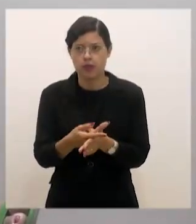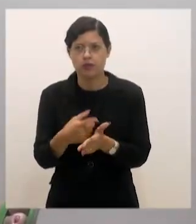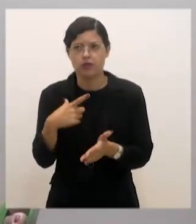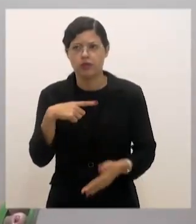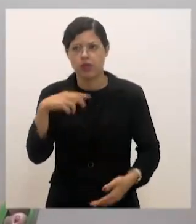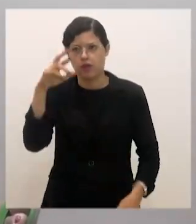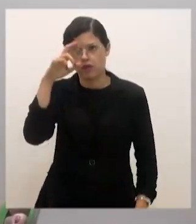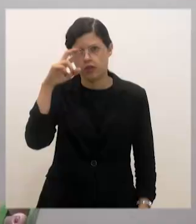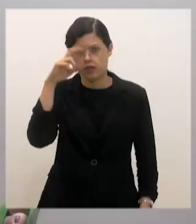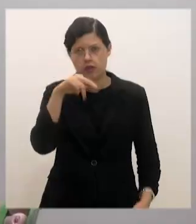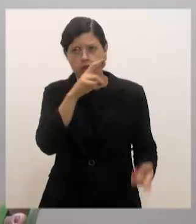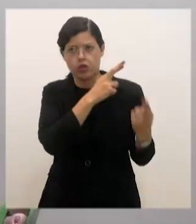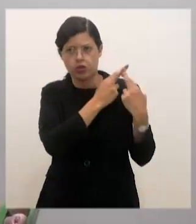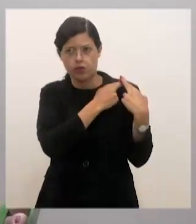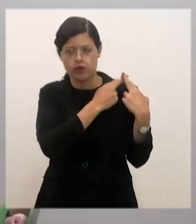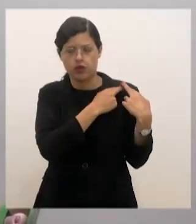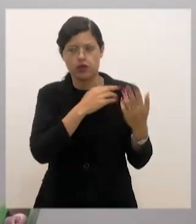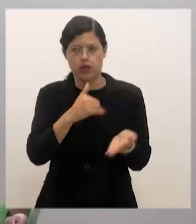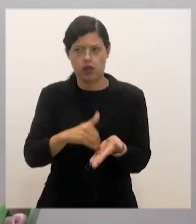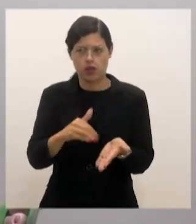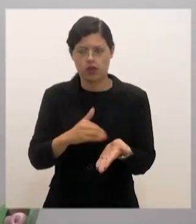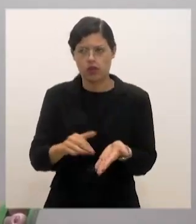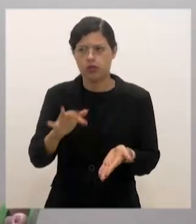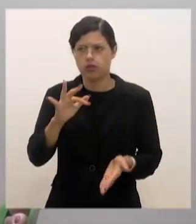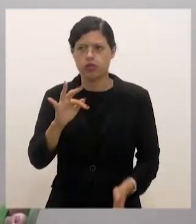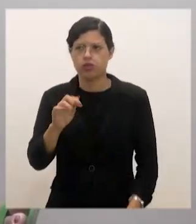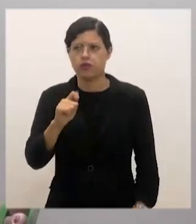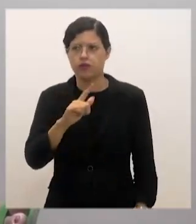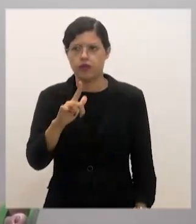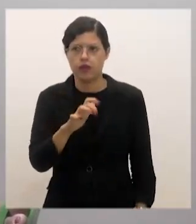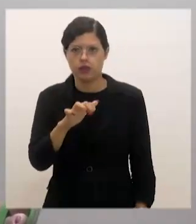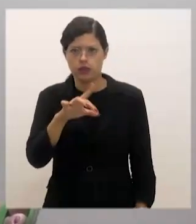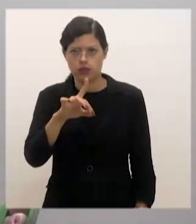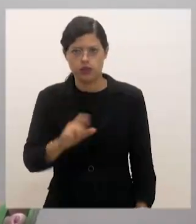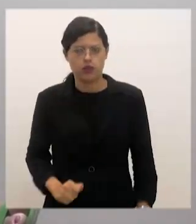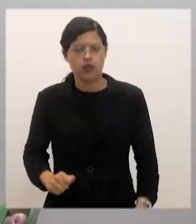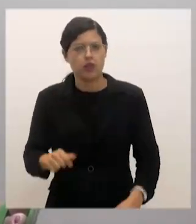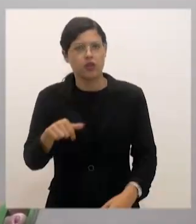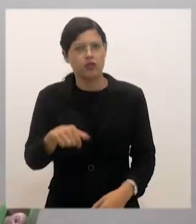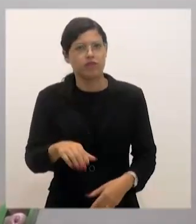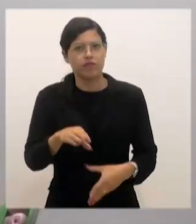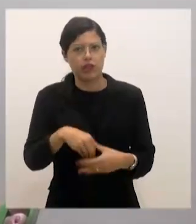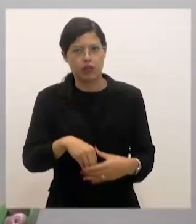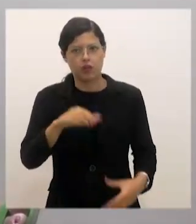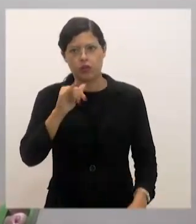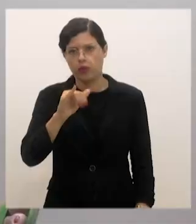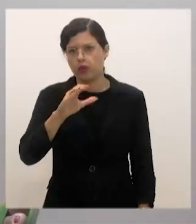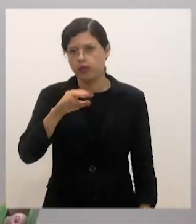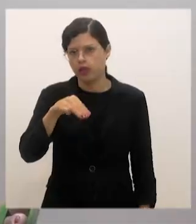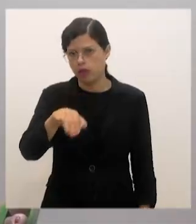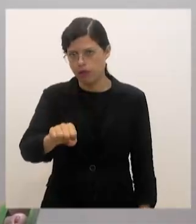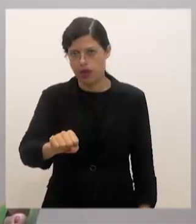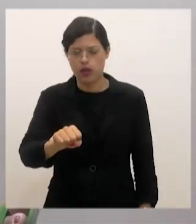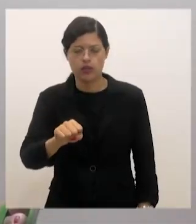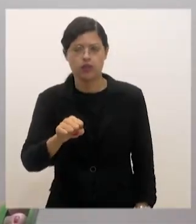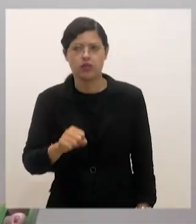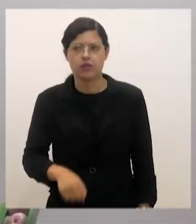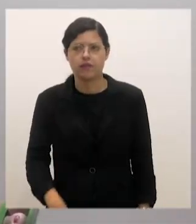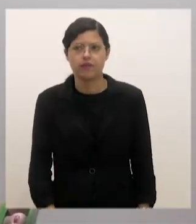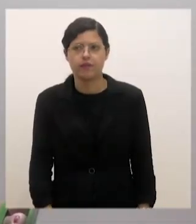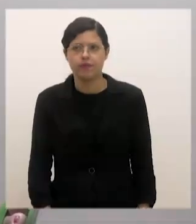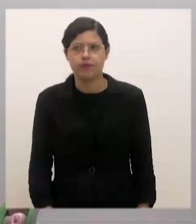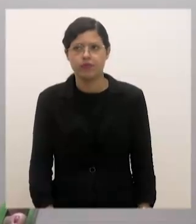que cabe à Secretaria de Fazenda no ICMS das operações e a contrapartida